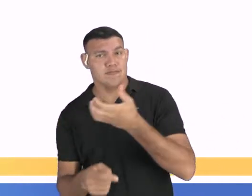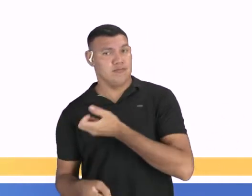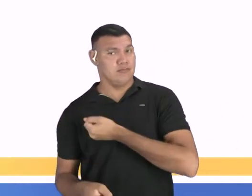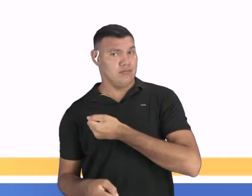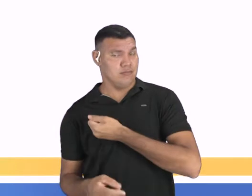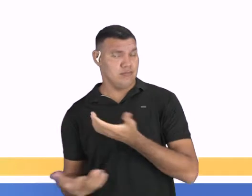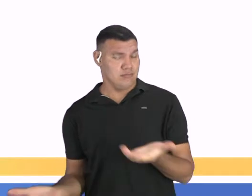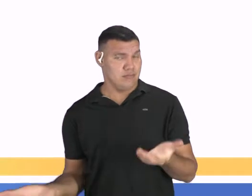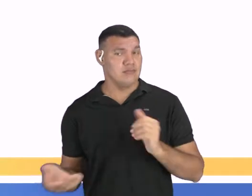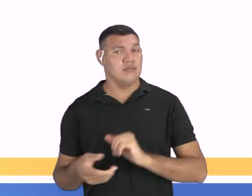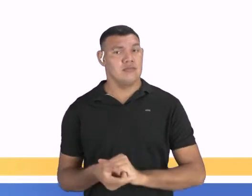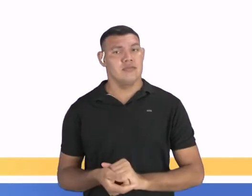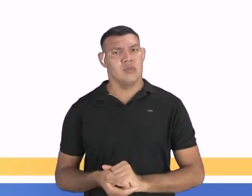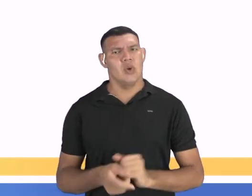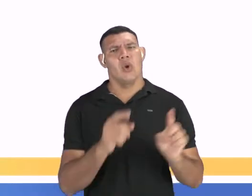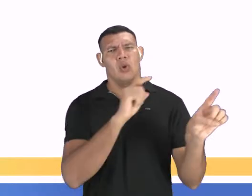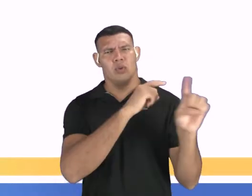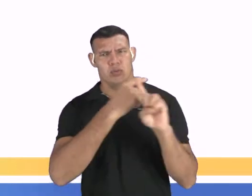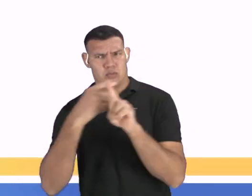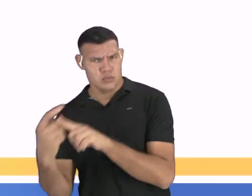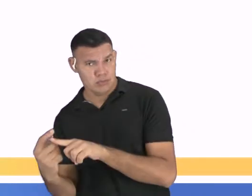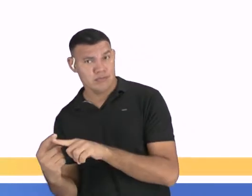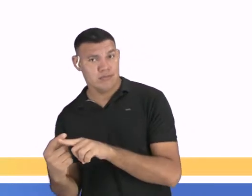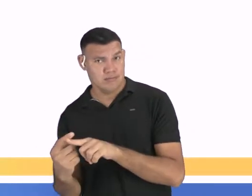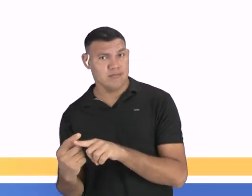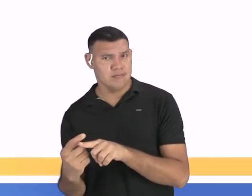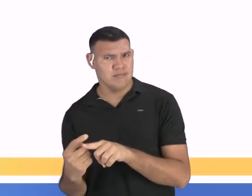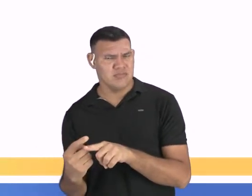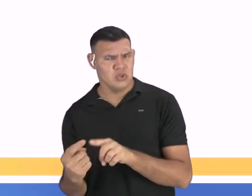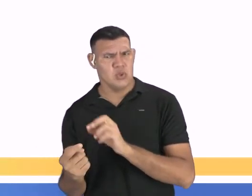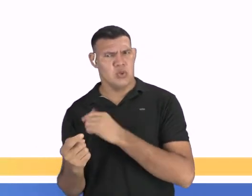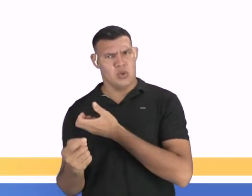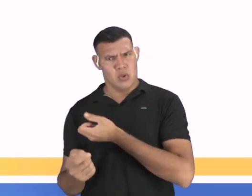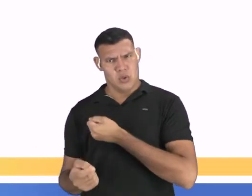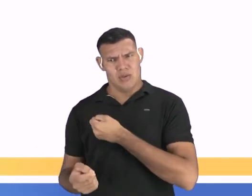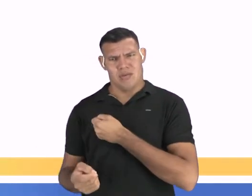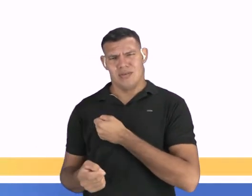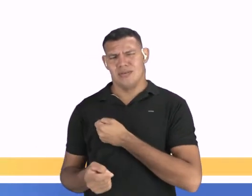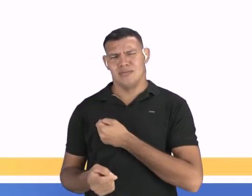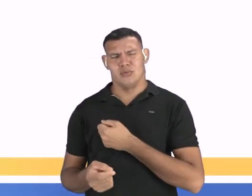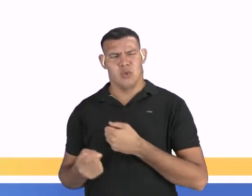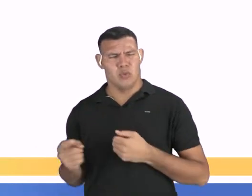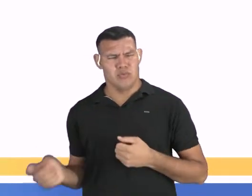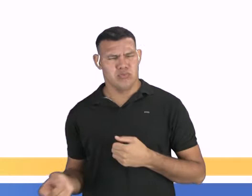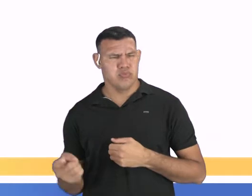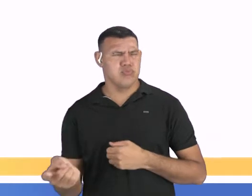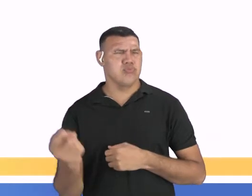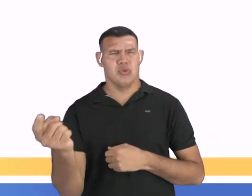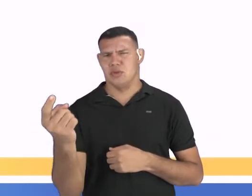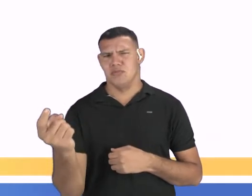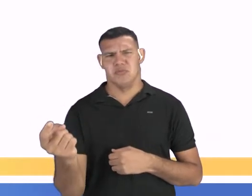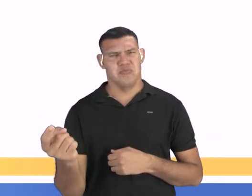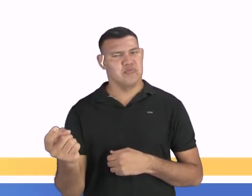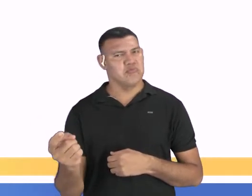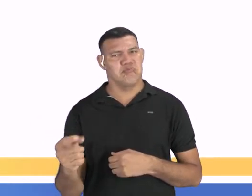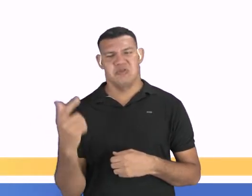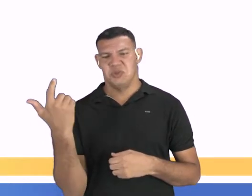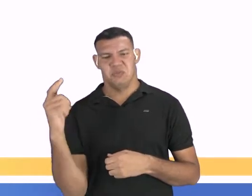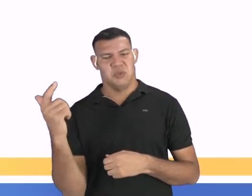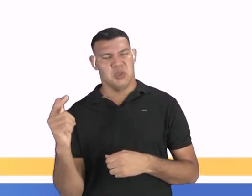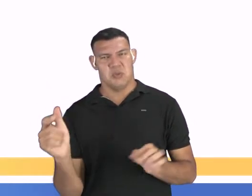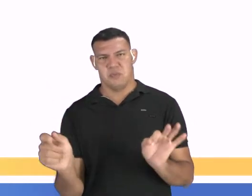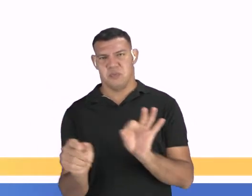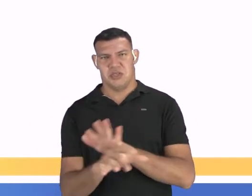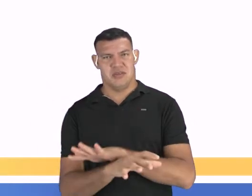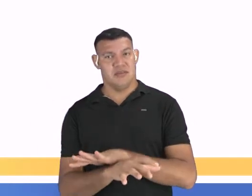número. Lá nos múltiplos, nós vimos que os múltiplos de um número são infinitos, Não tem fim. Mas